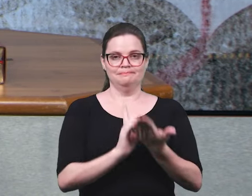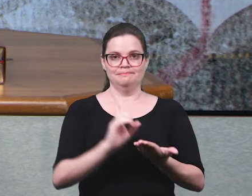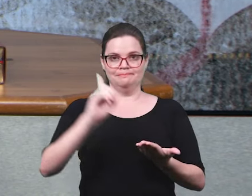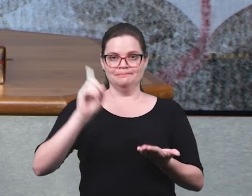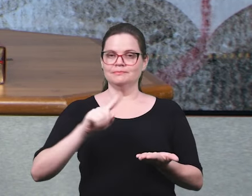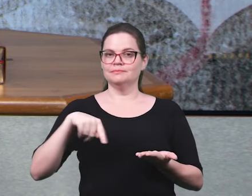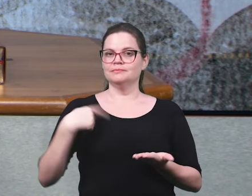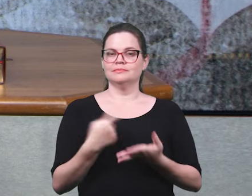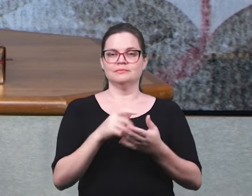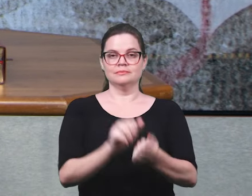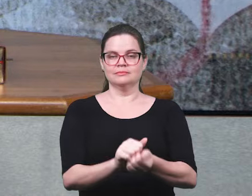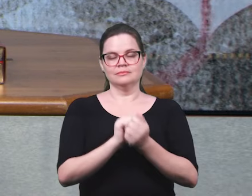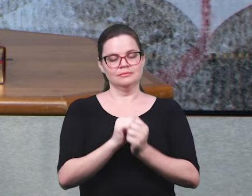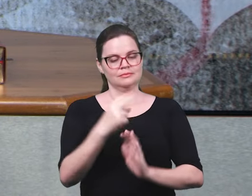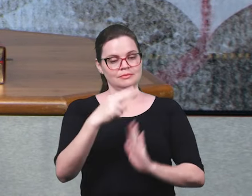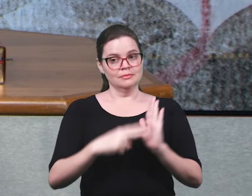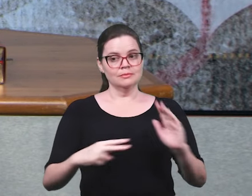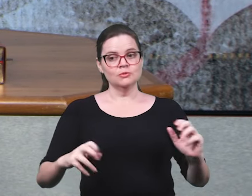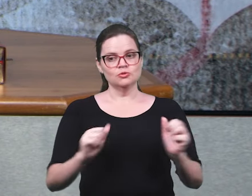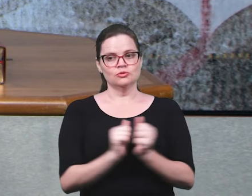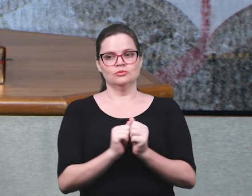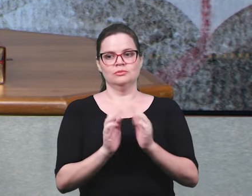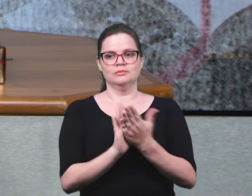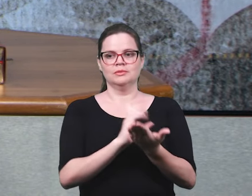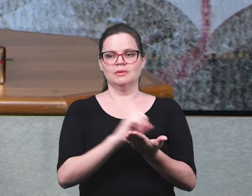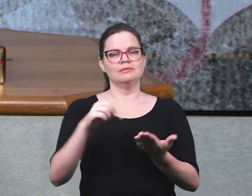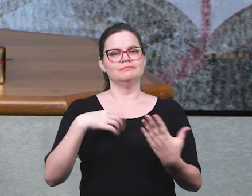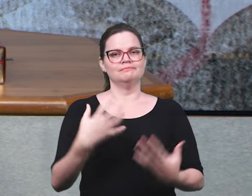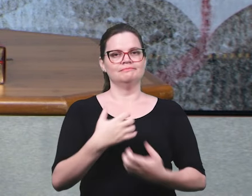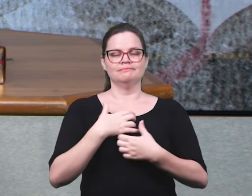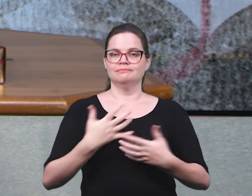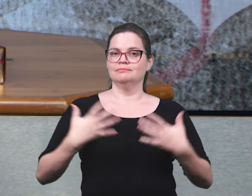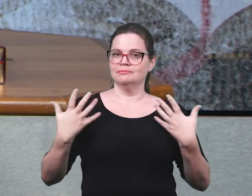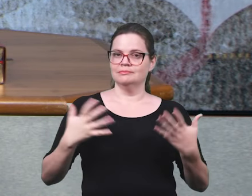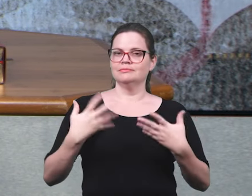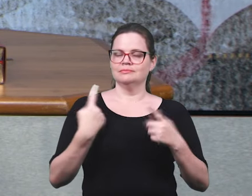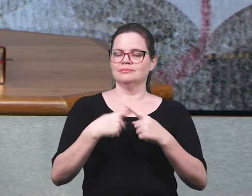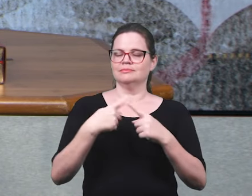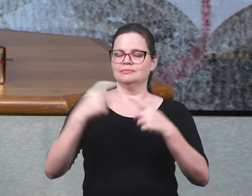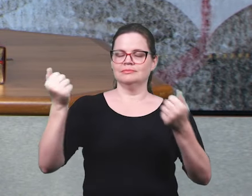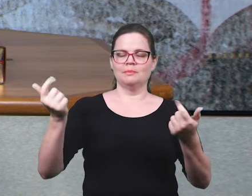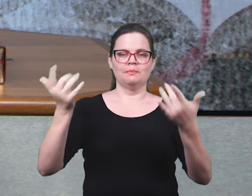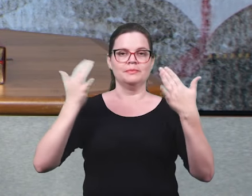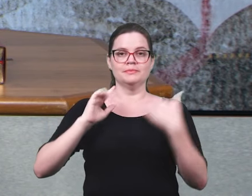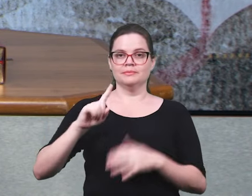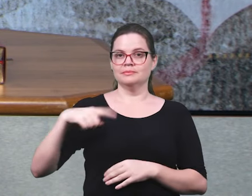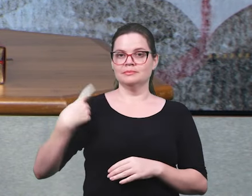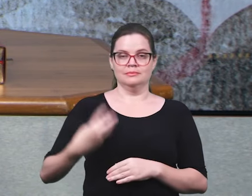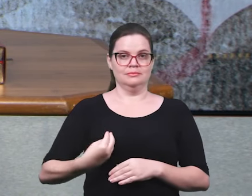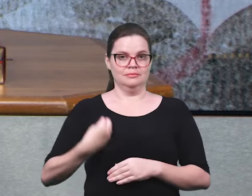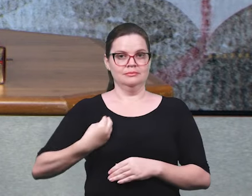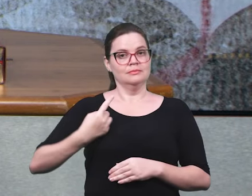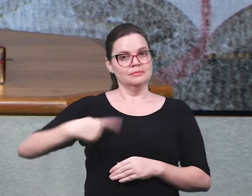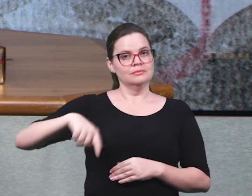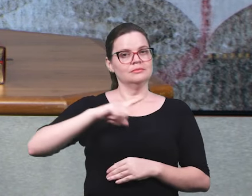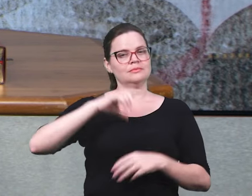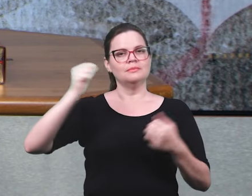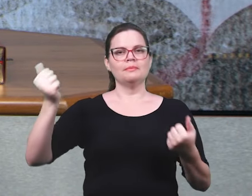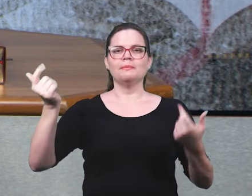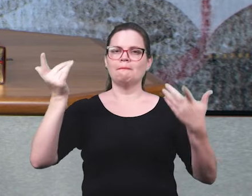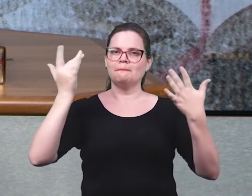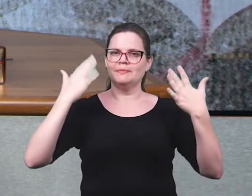estarmos juntos, lermos juntos a palavra do Senhor. Isso tem edificado a nossa vida, nós temos sido muito abençoados